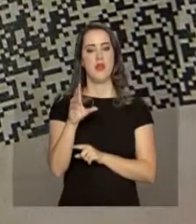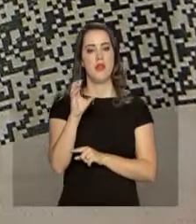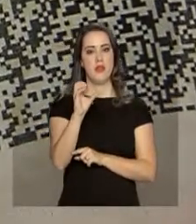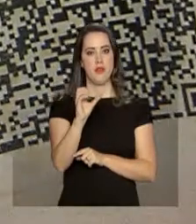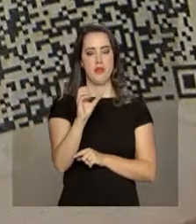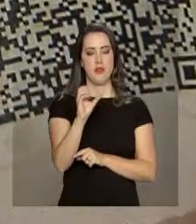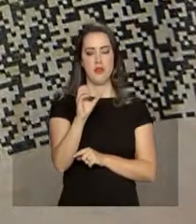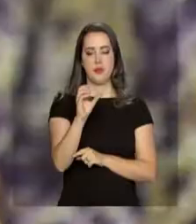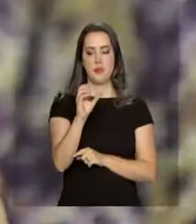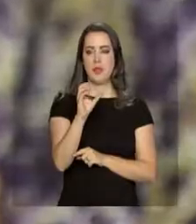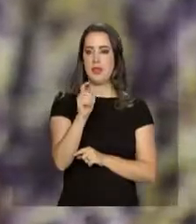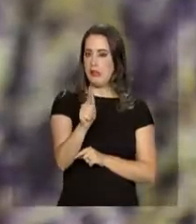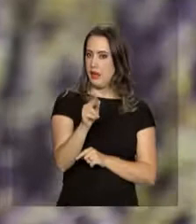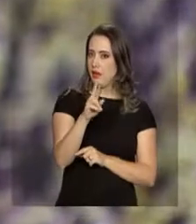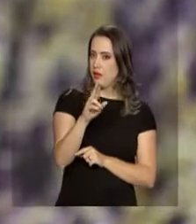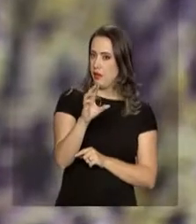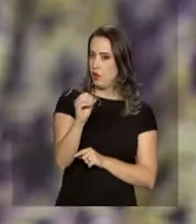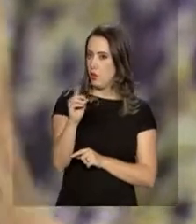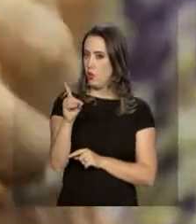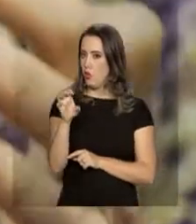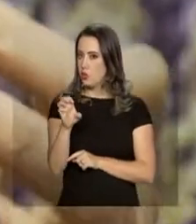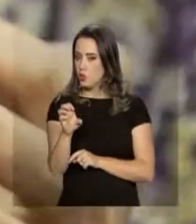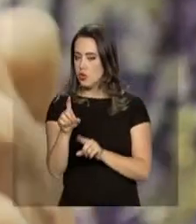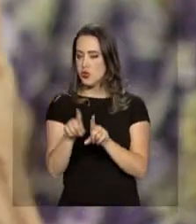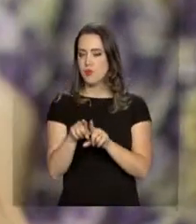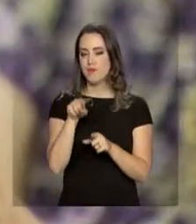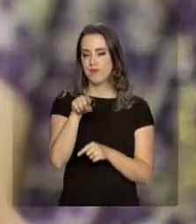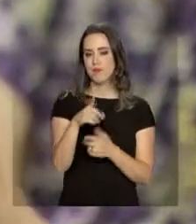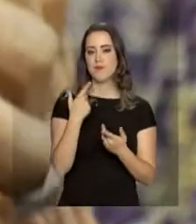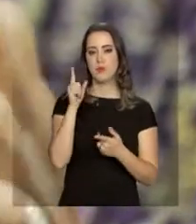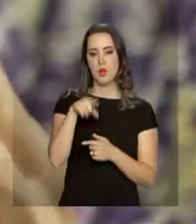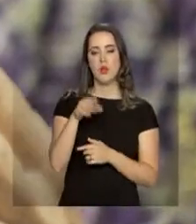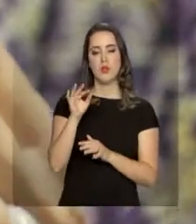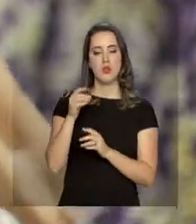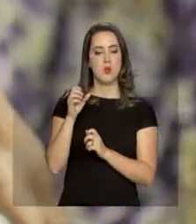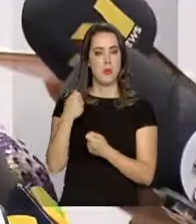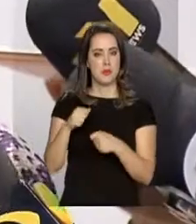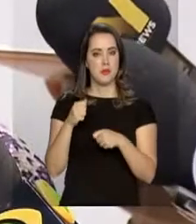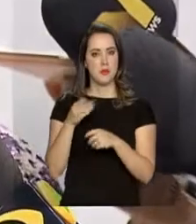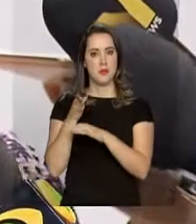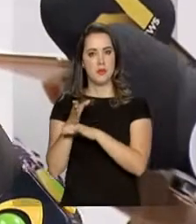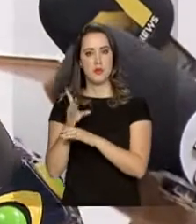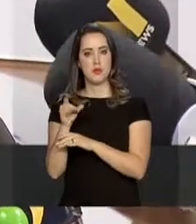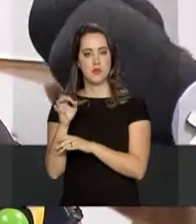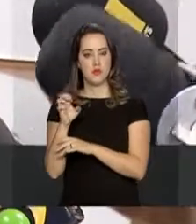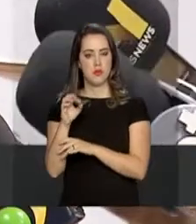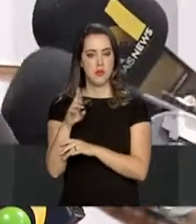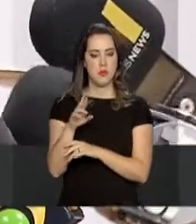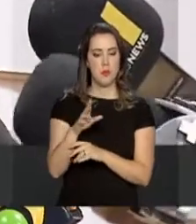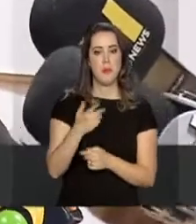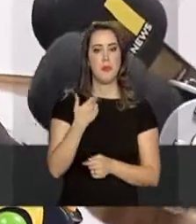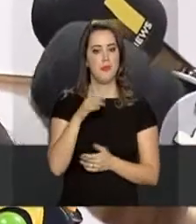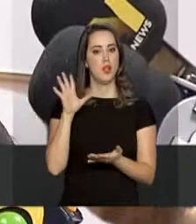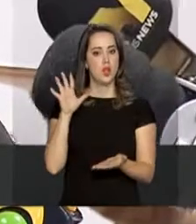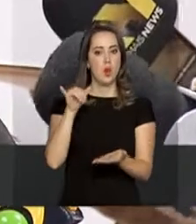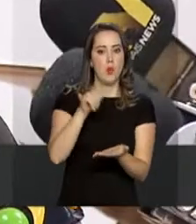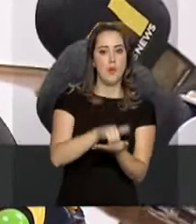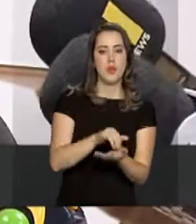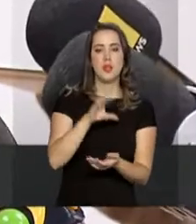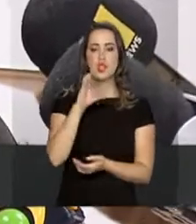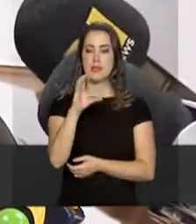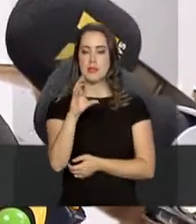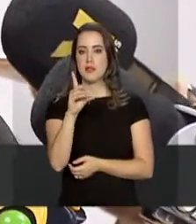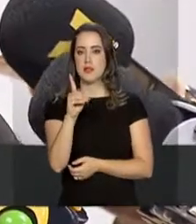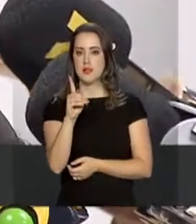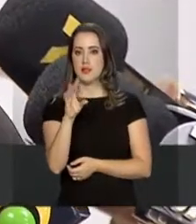code mas para digitalizar o crlv é bem mais simples você baixe o aplicativo chamado cbt você procura na sua